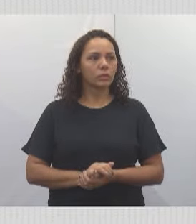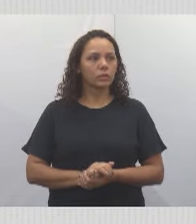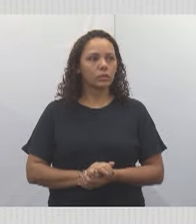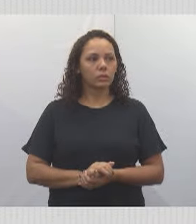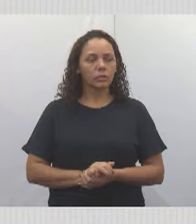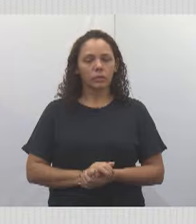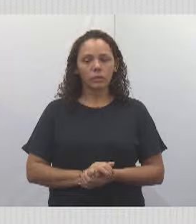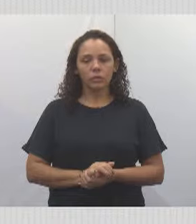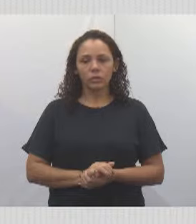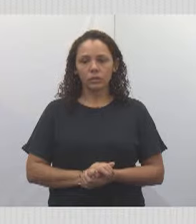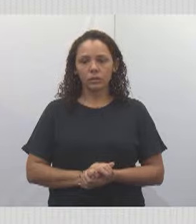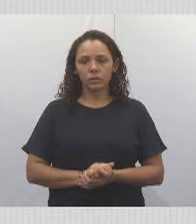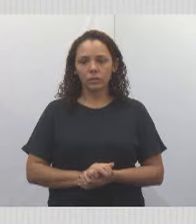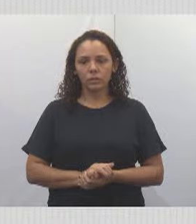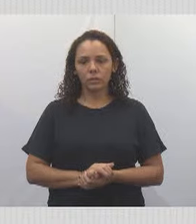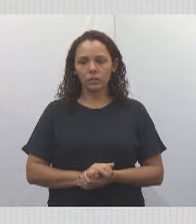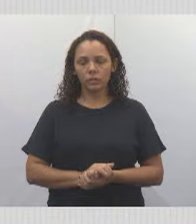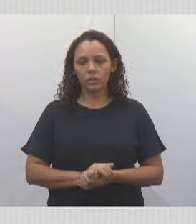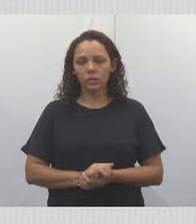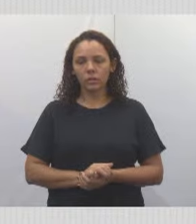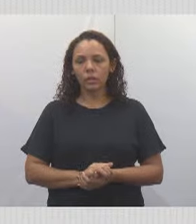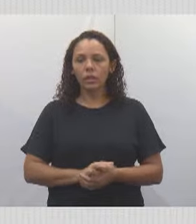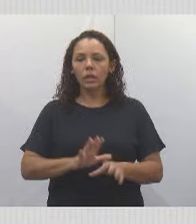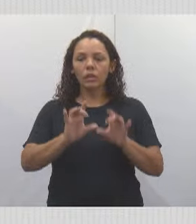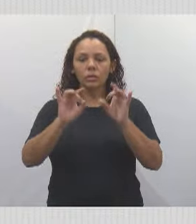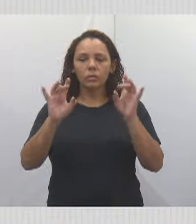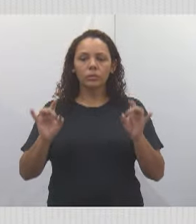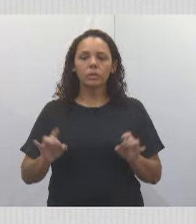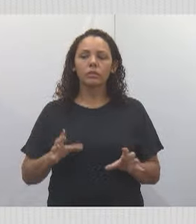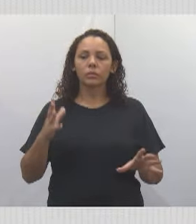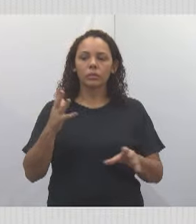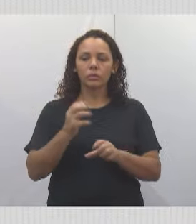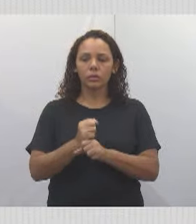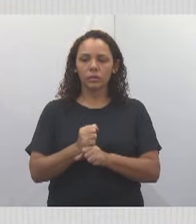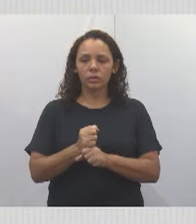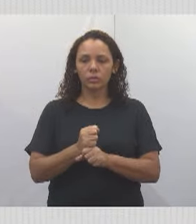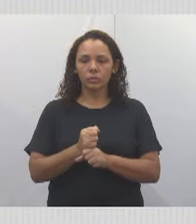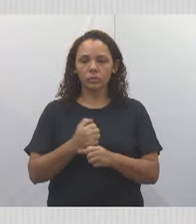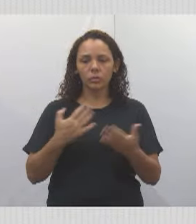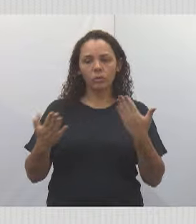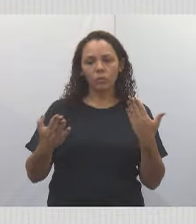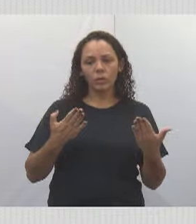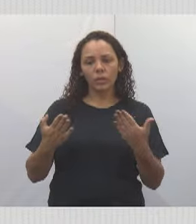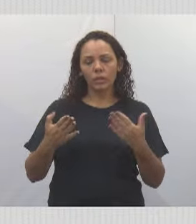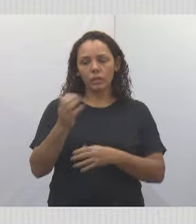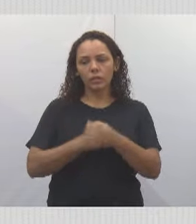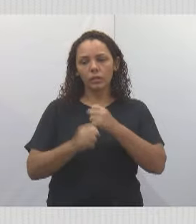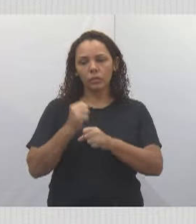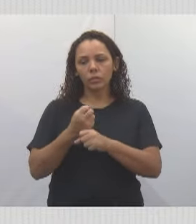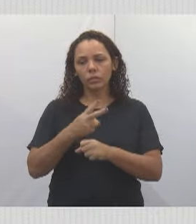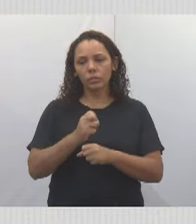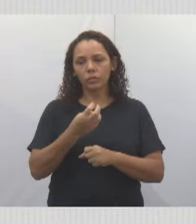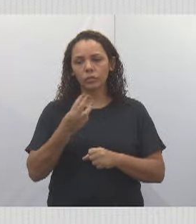Tivemos, então, em procedimentos especializados, um total comparado